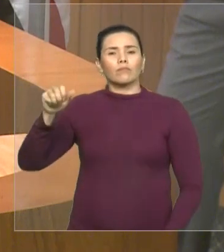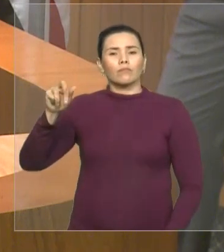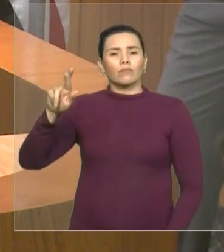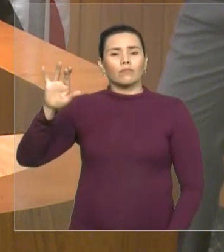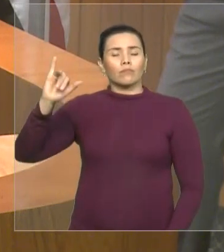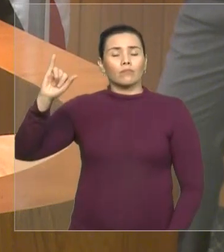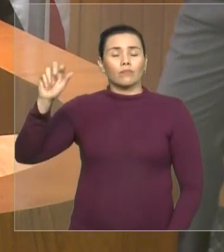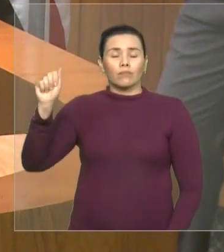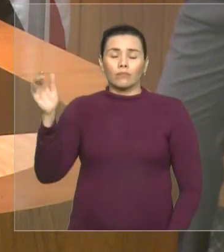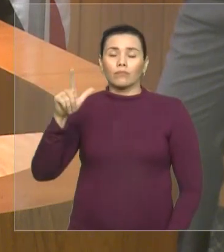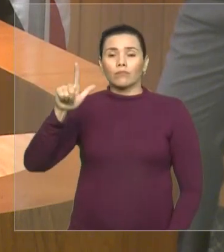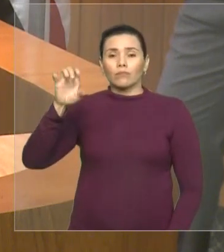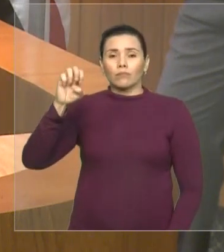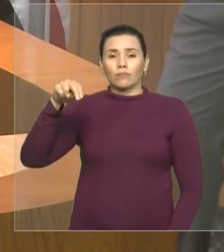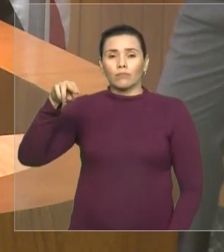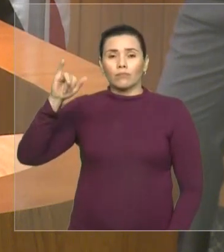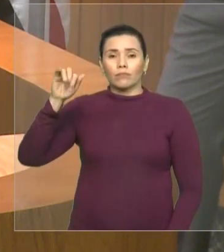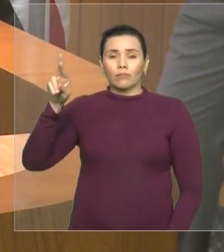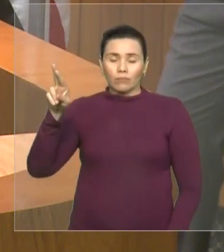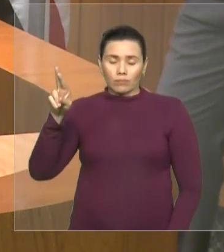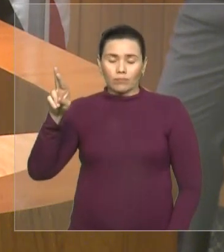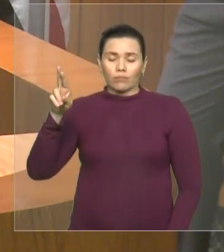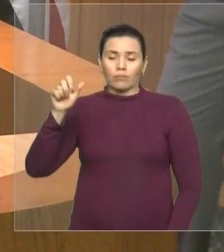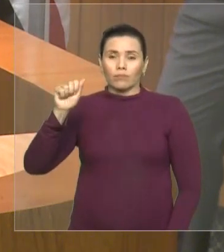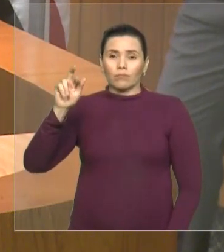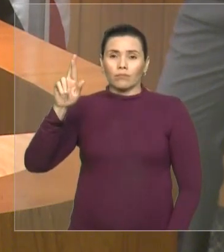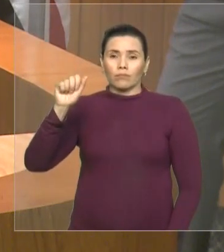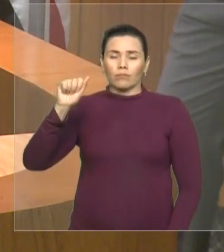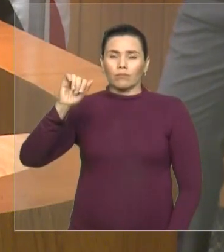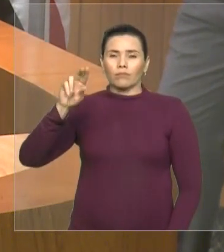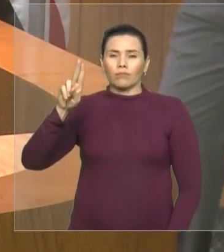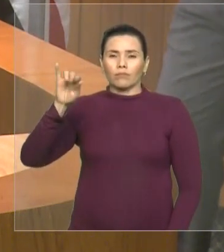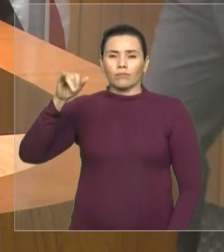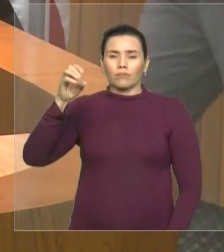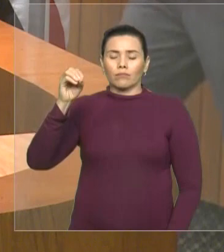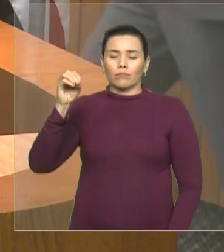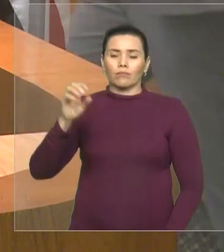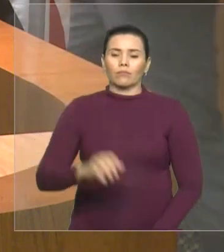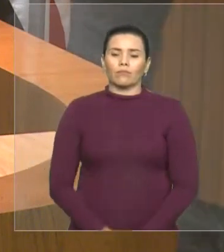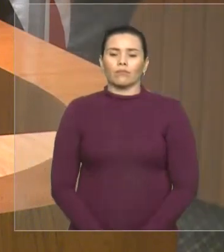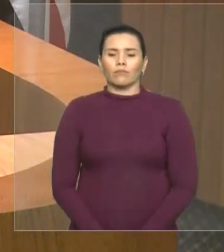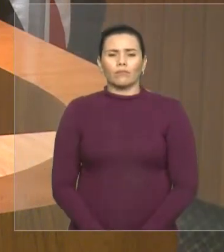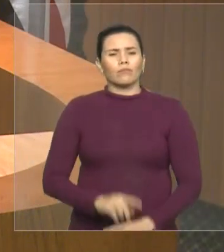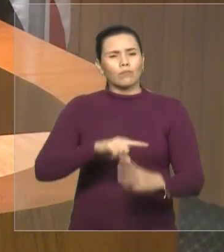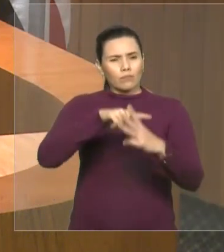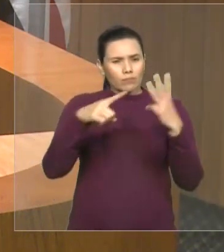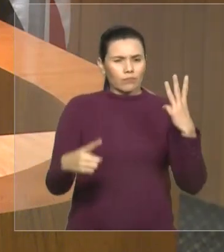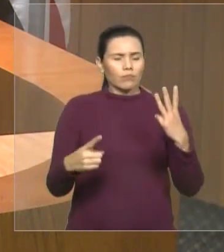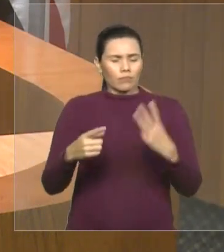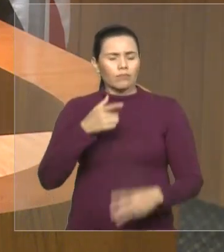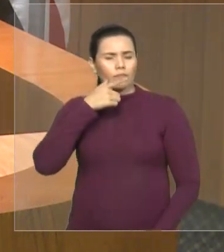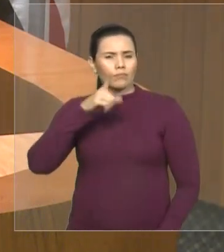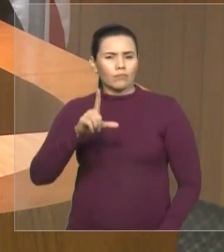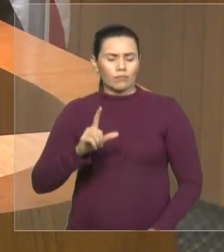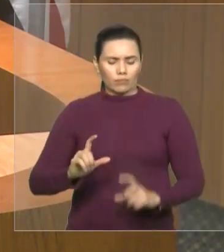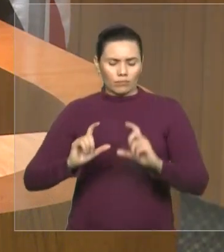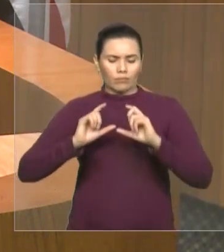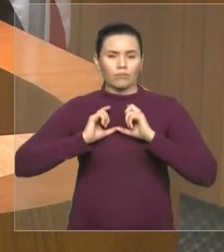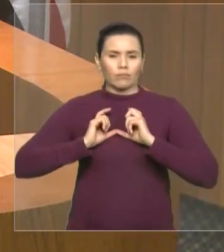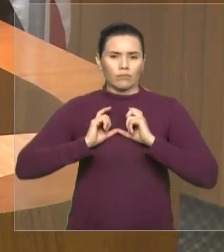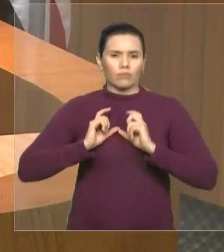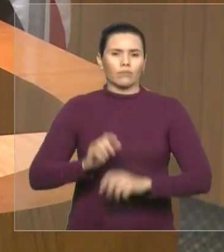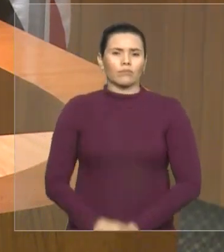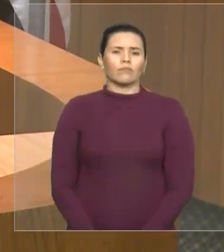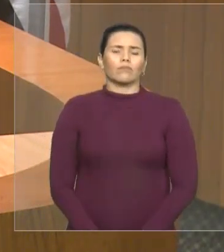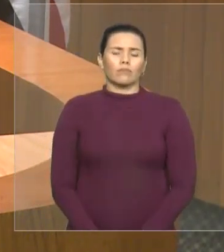Menezes, que foi pela terceira vez consecutiva medalha de bronze em um universo, senhor presidente, senhoras e